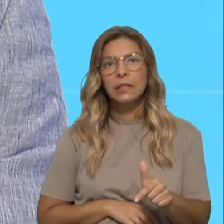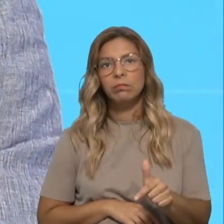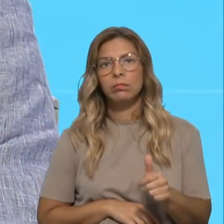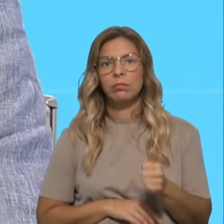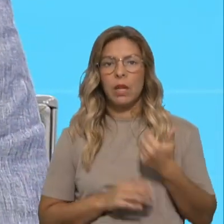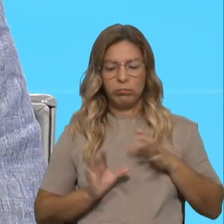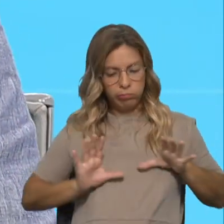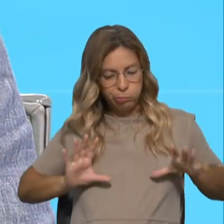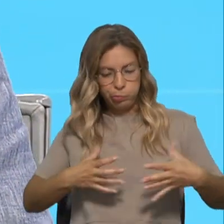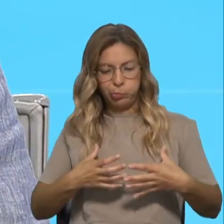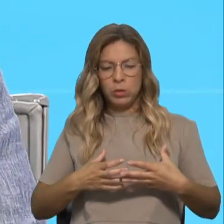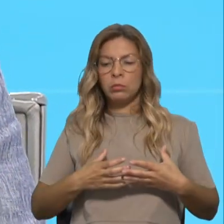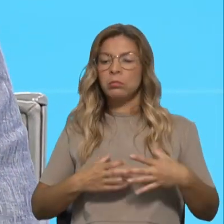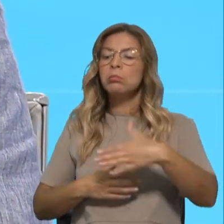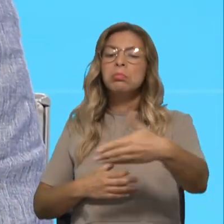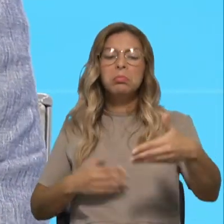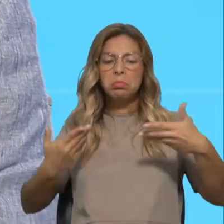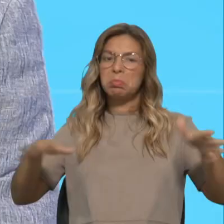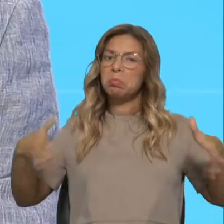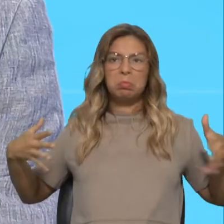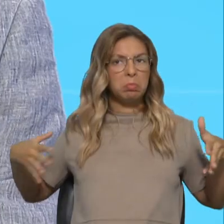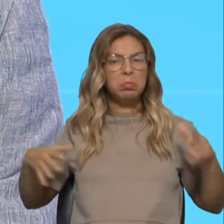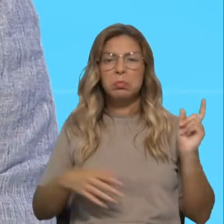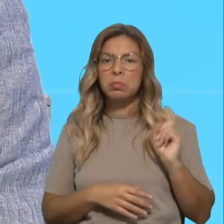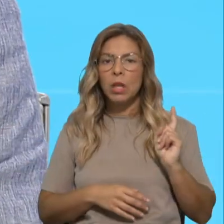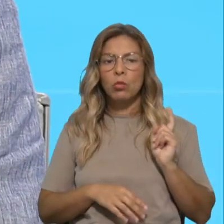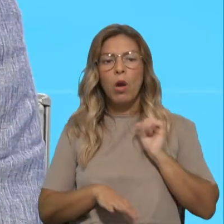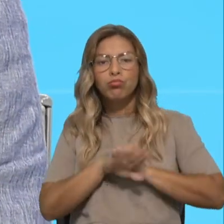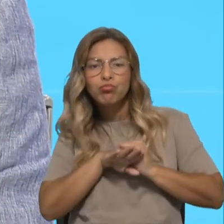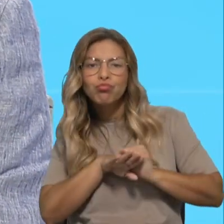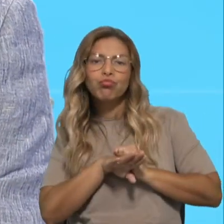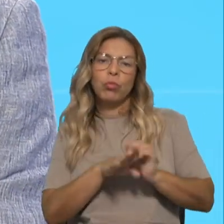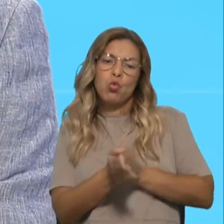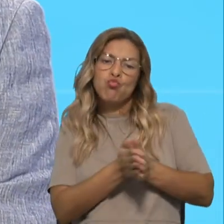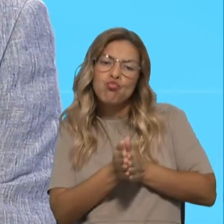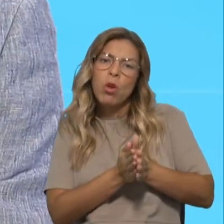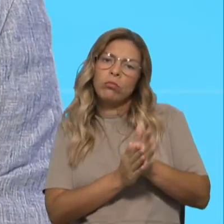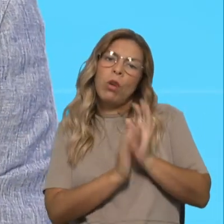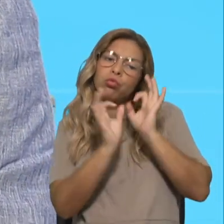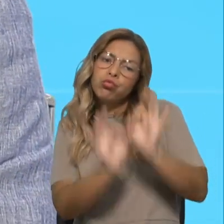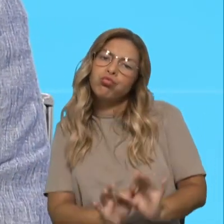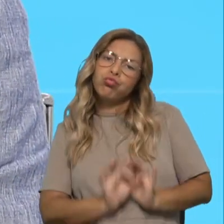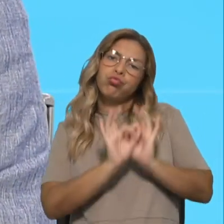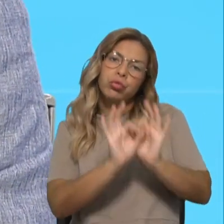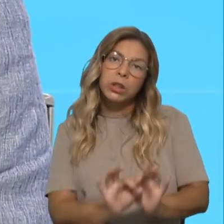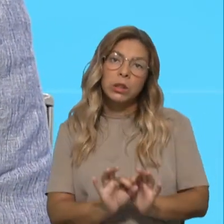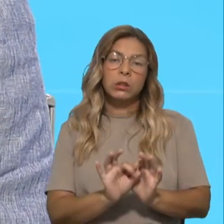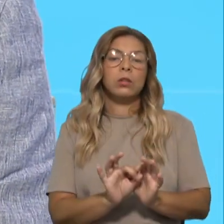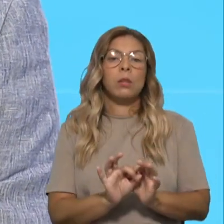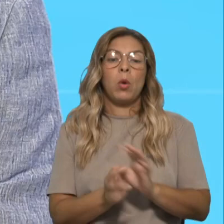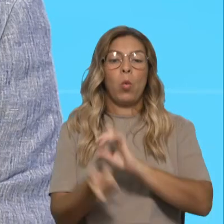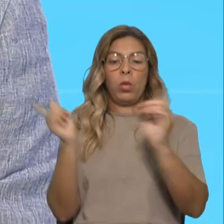volta que o bajula e que se aproveita desse poder, mesmo que ele seja um homem ou uma mulher